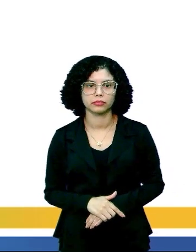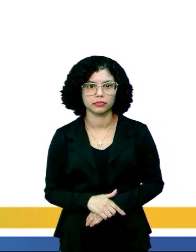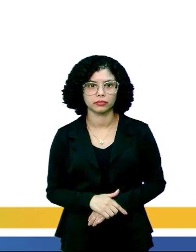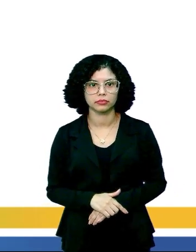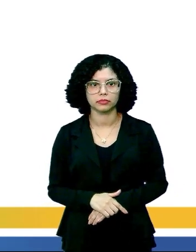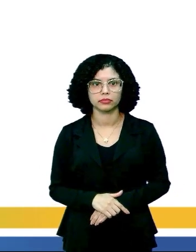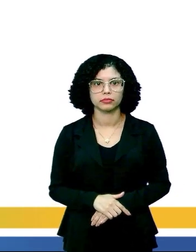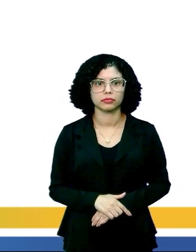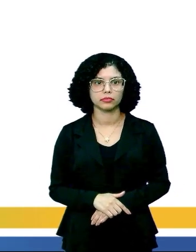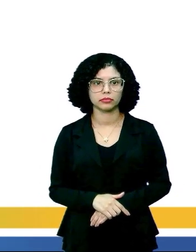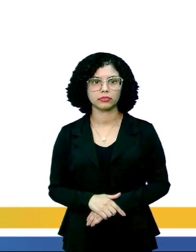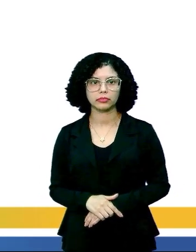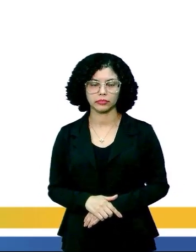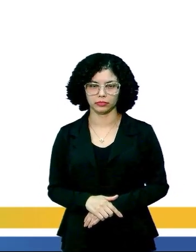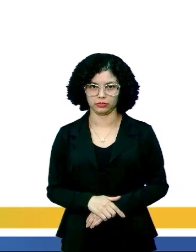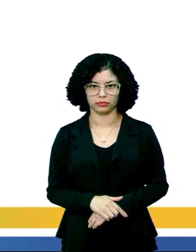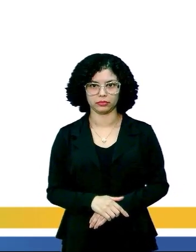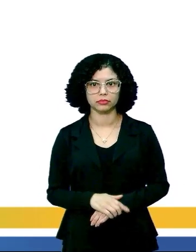estrangeiros.